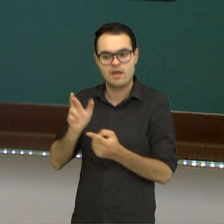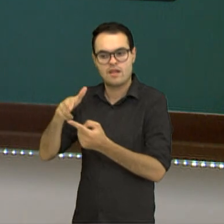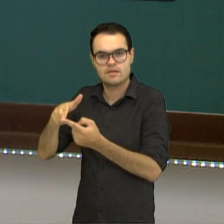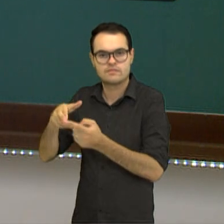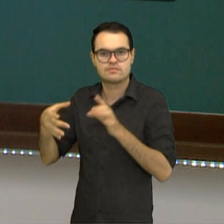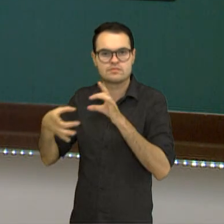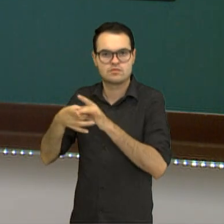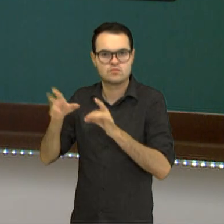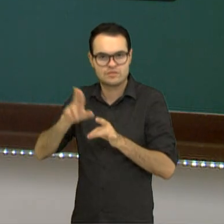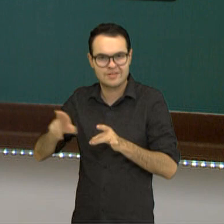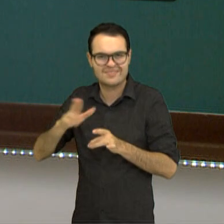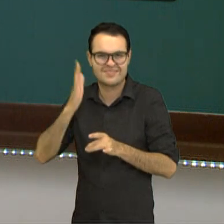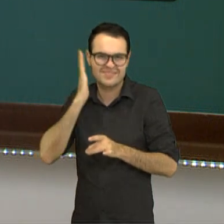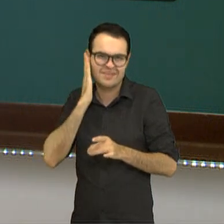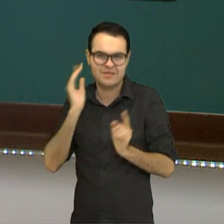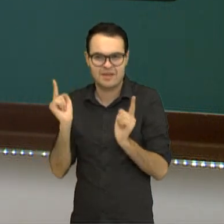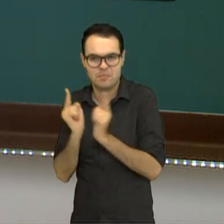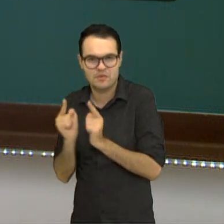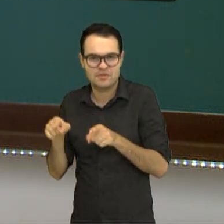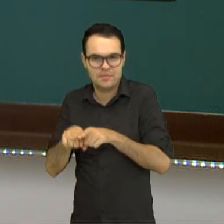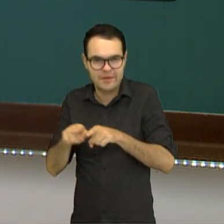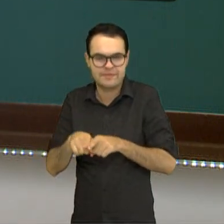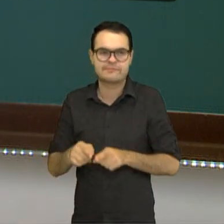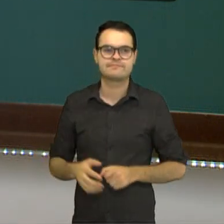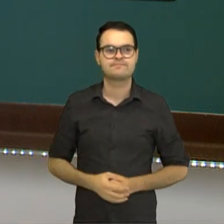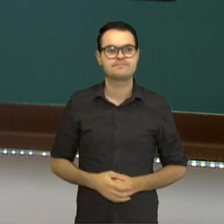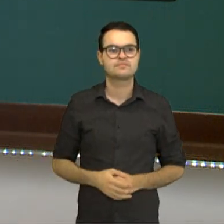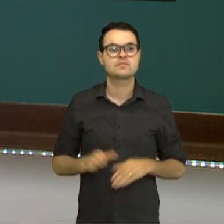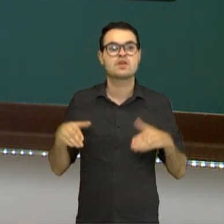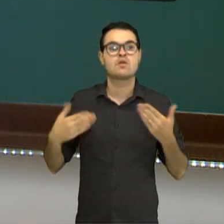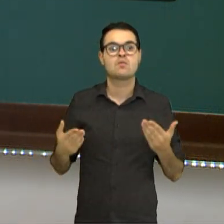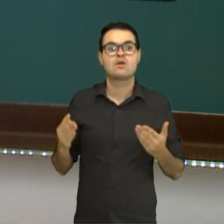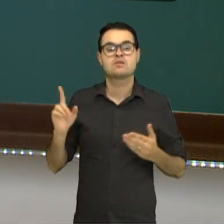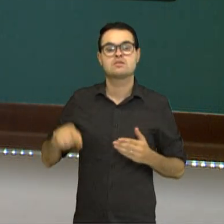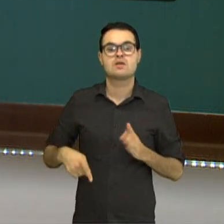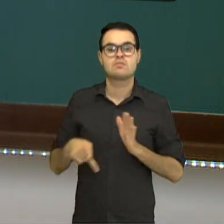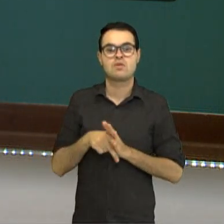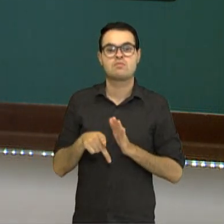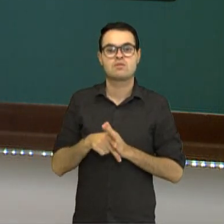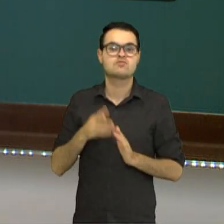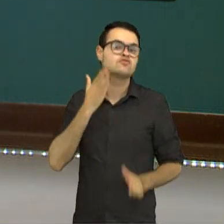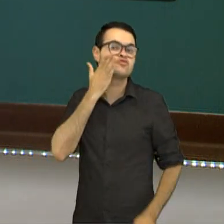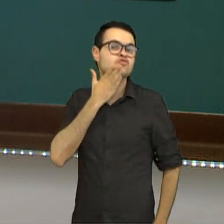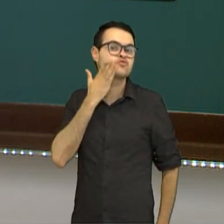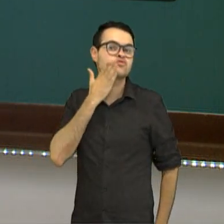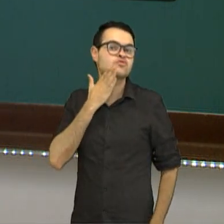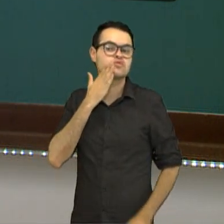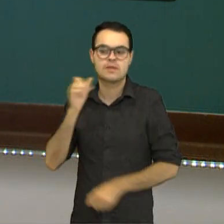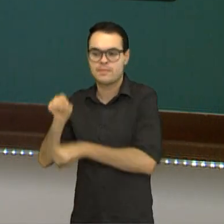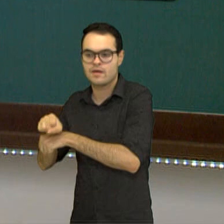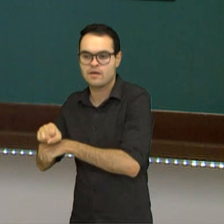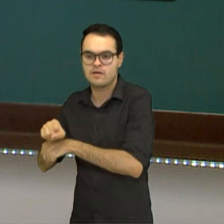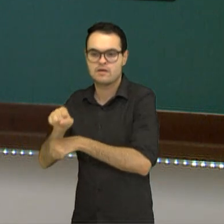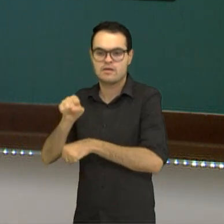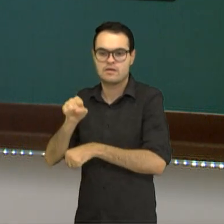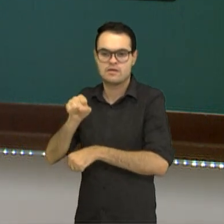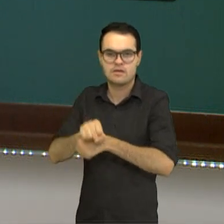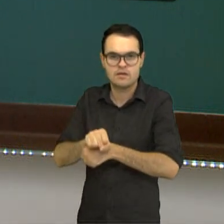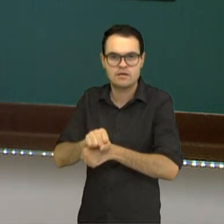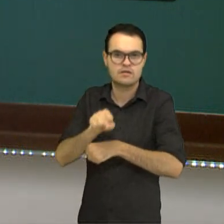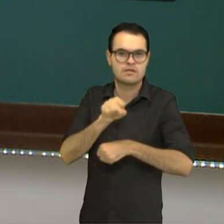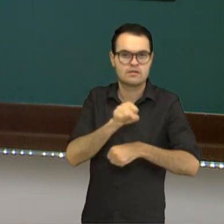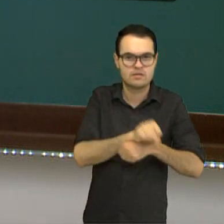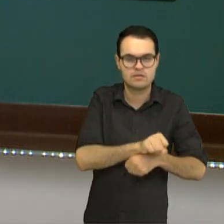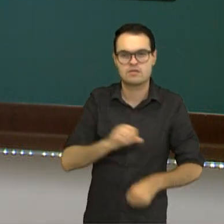suas abreviações? Vamos ver isso então. Quais são os discourse markers, os marcadores de discurso? Numa fala, por